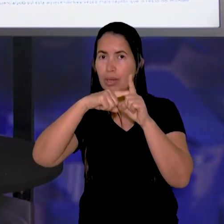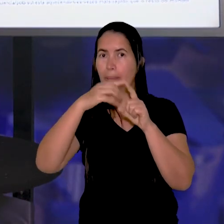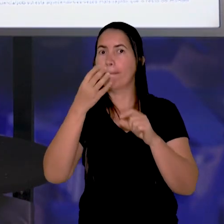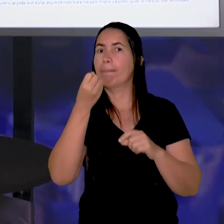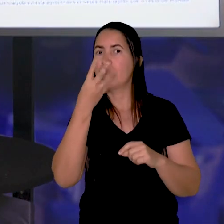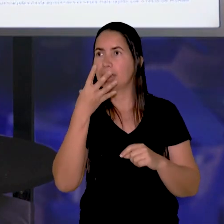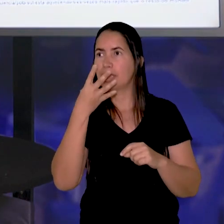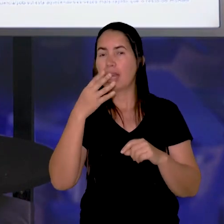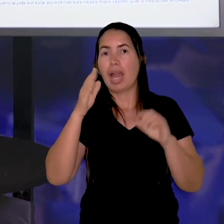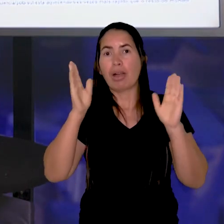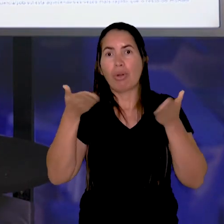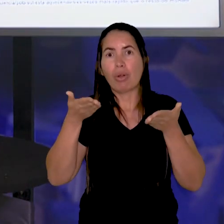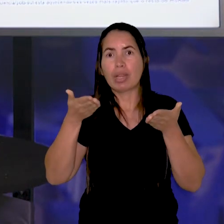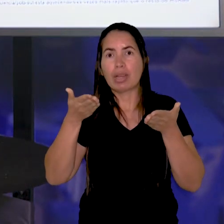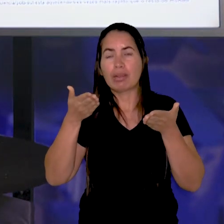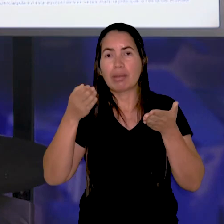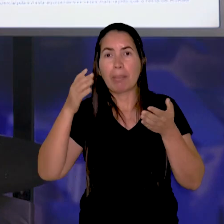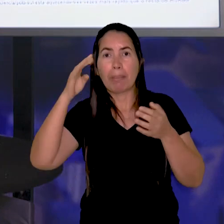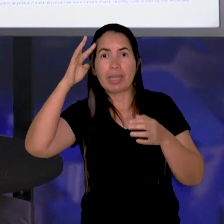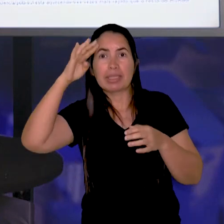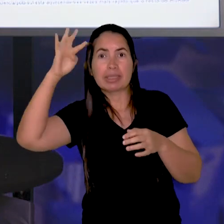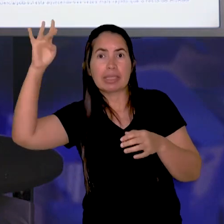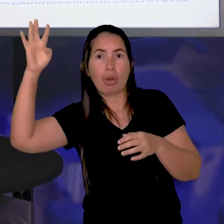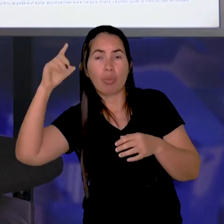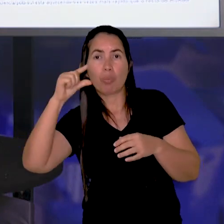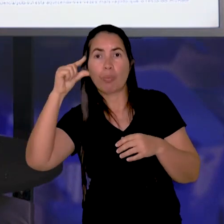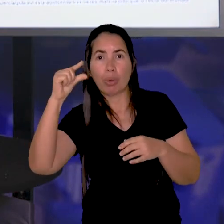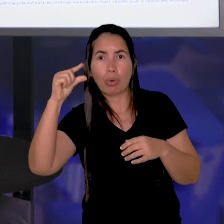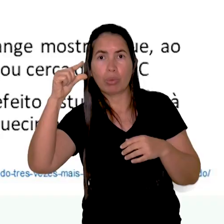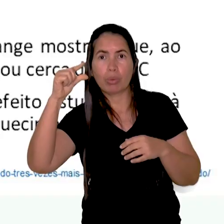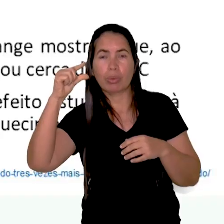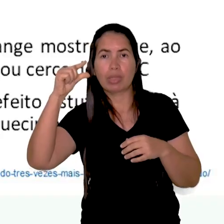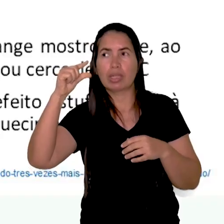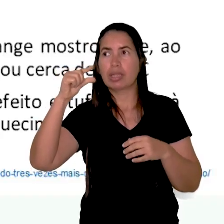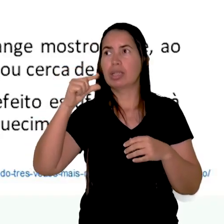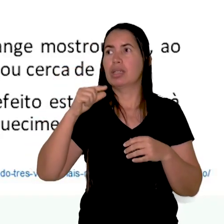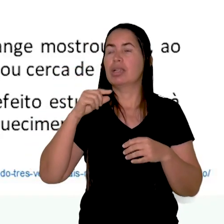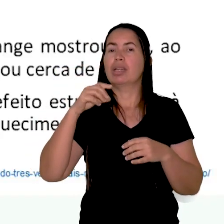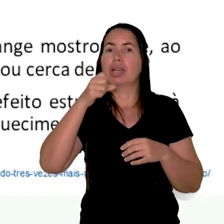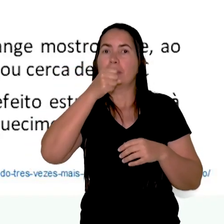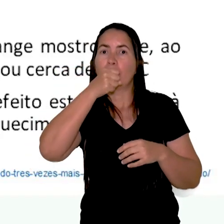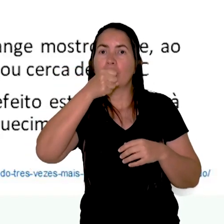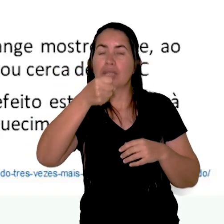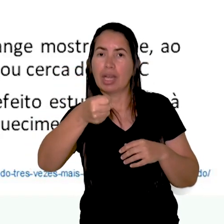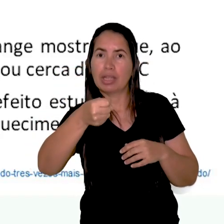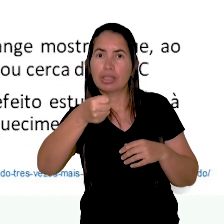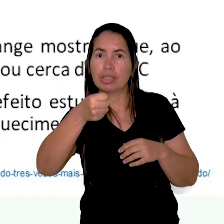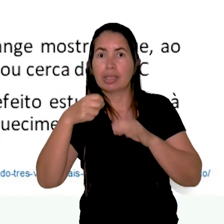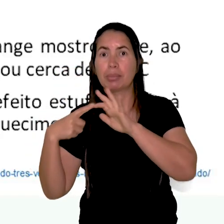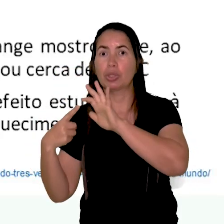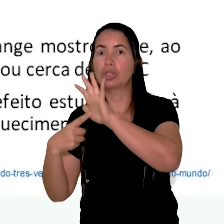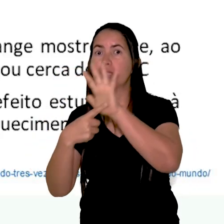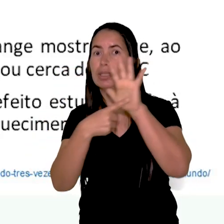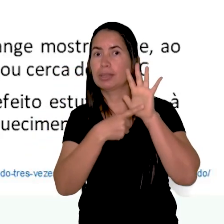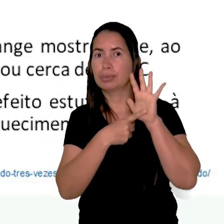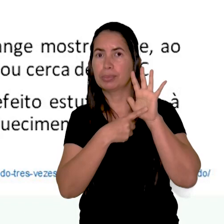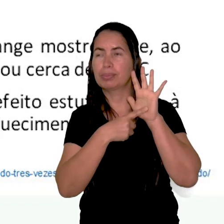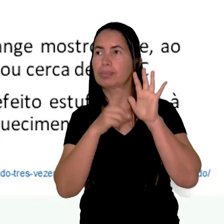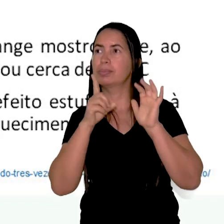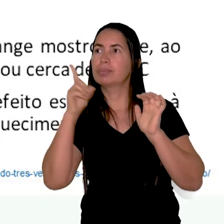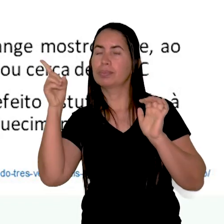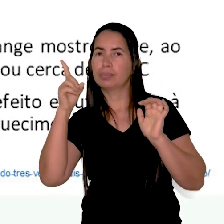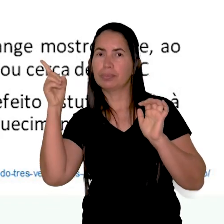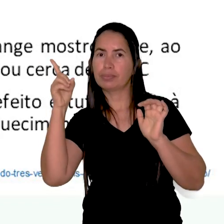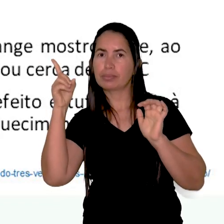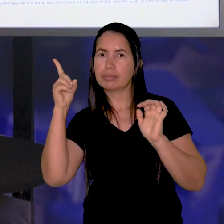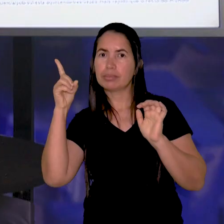Bem, agora vamos refletir um pouco sobre esta reportagem aqui que está mostrando, não